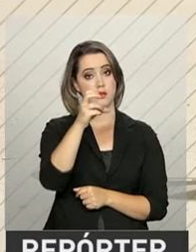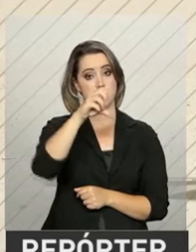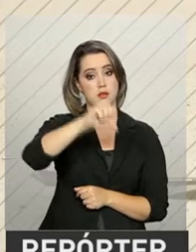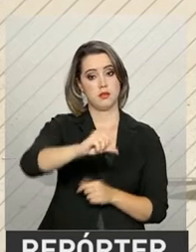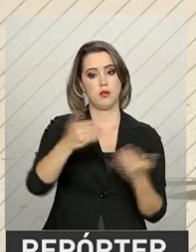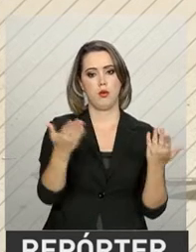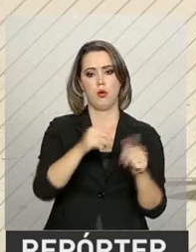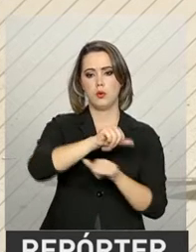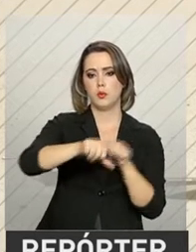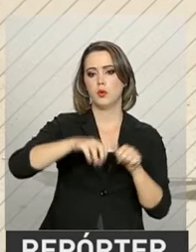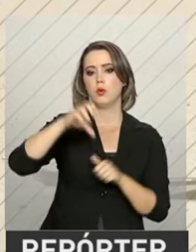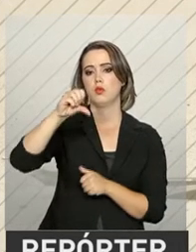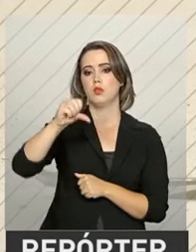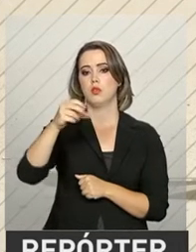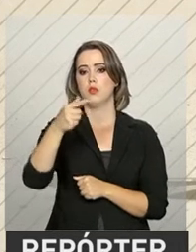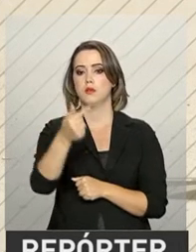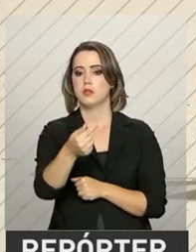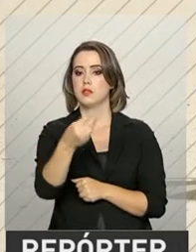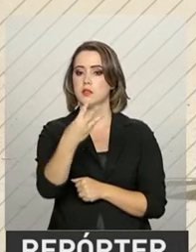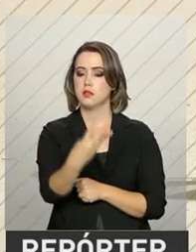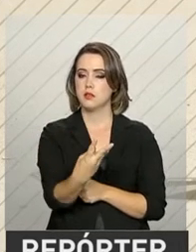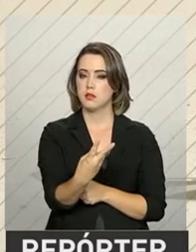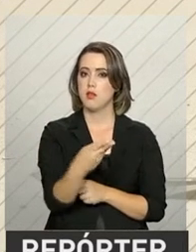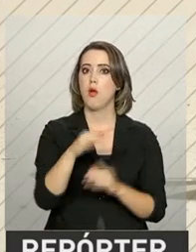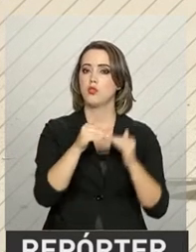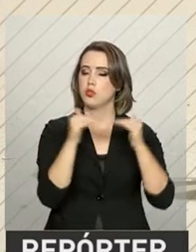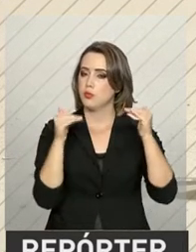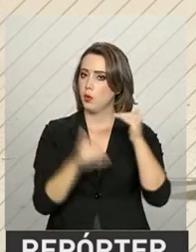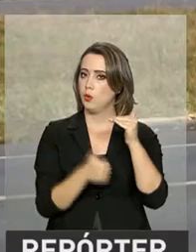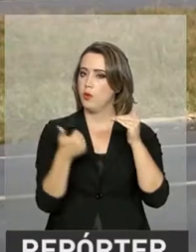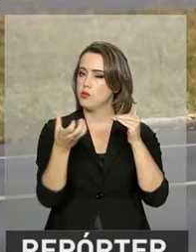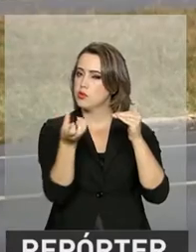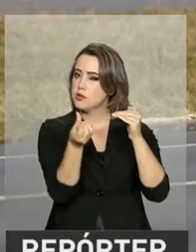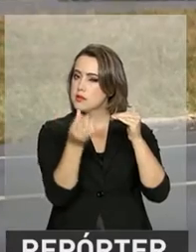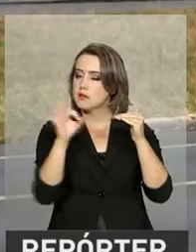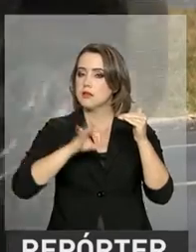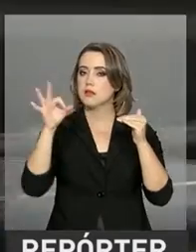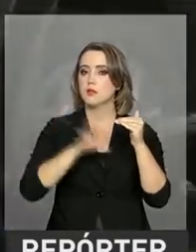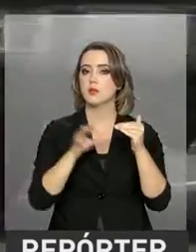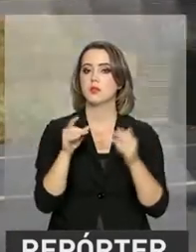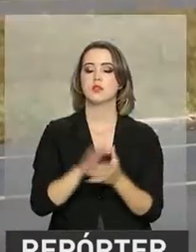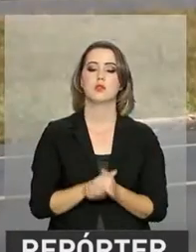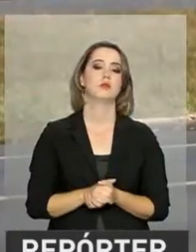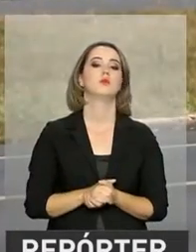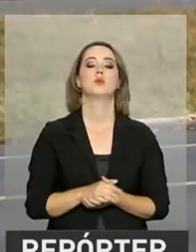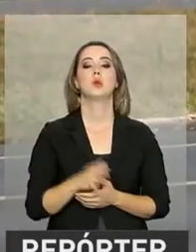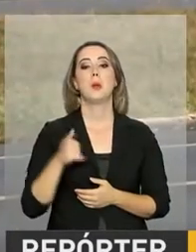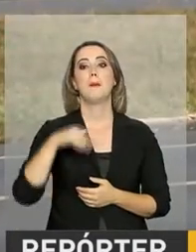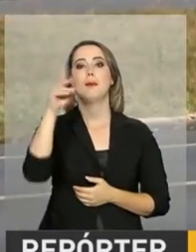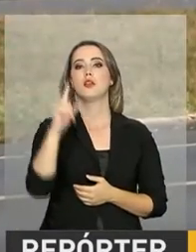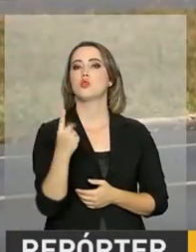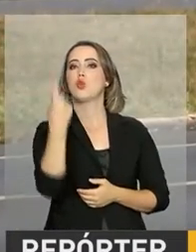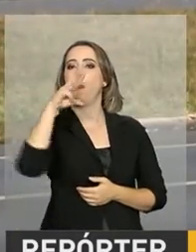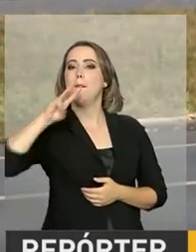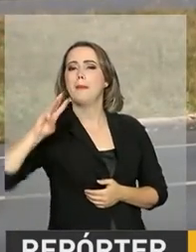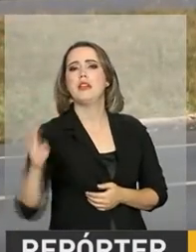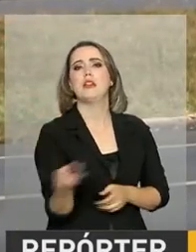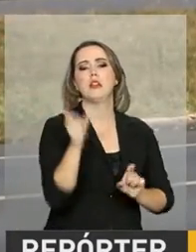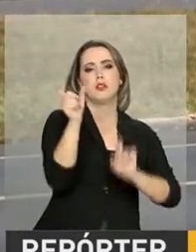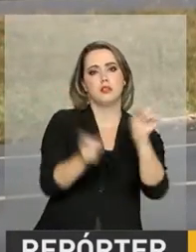973 redução de 16% mais de um milhão e 500 mil pessoas foram